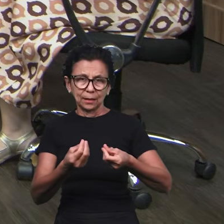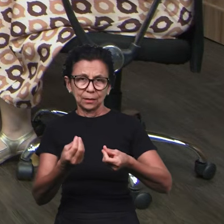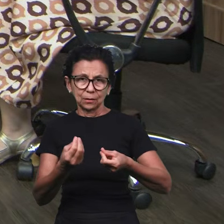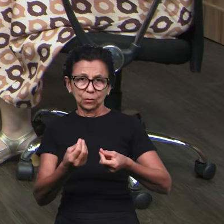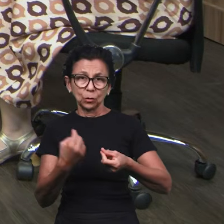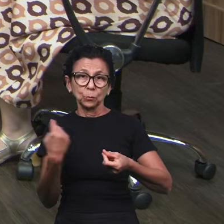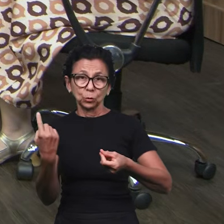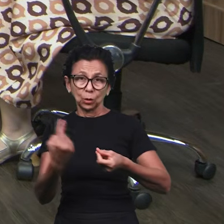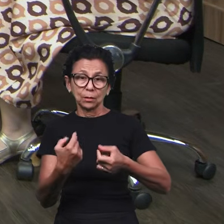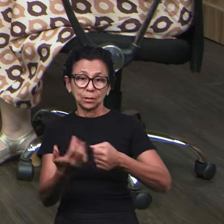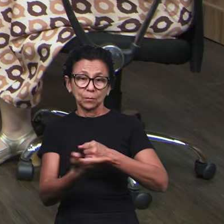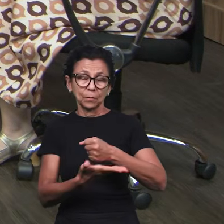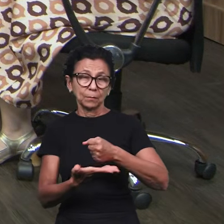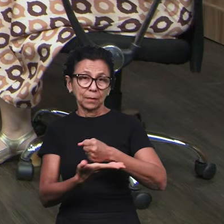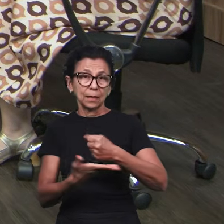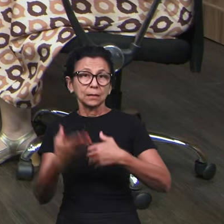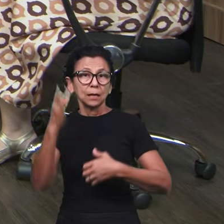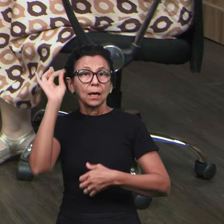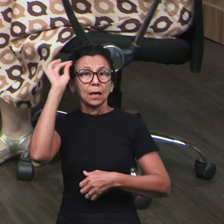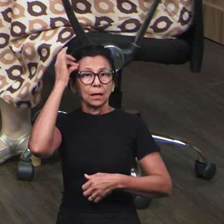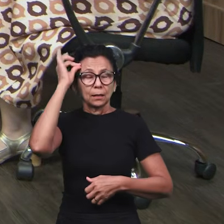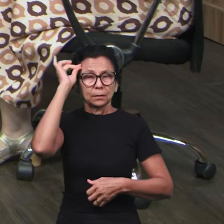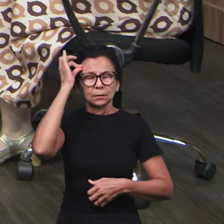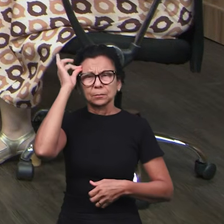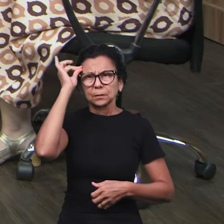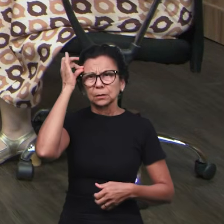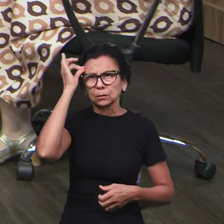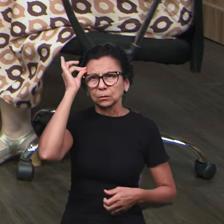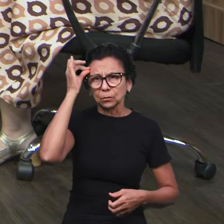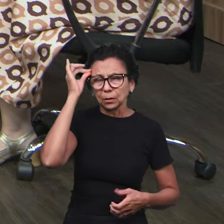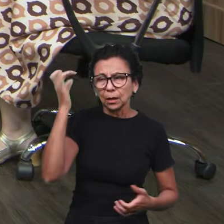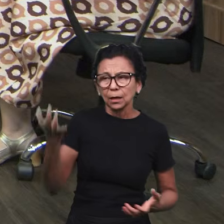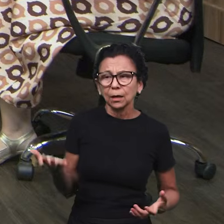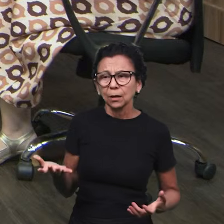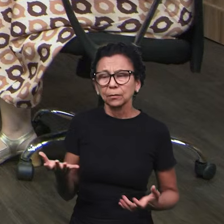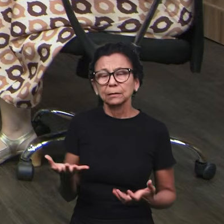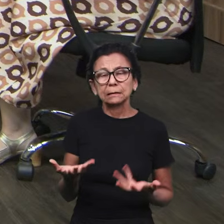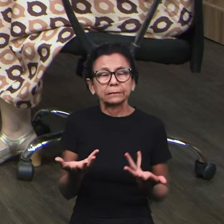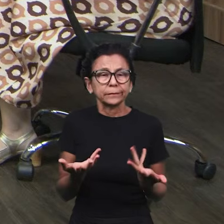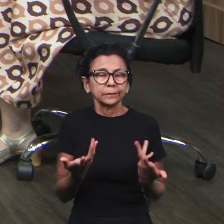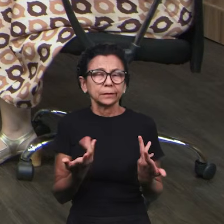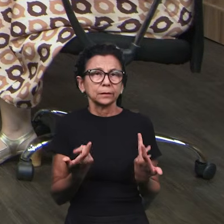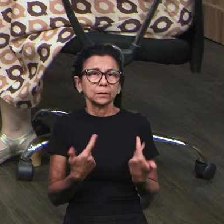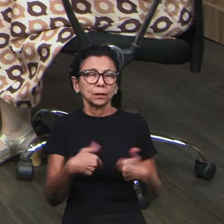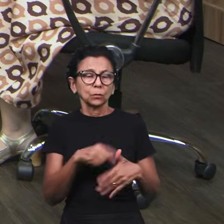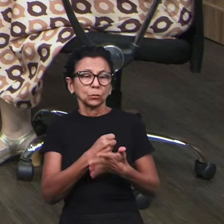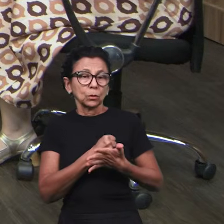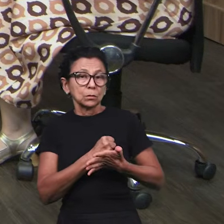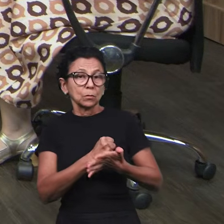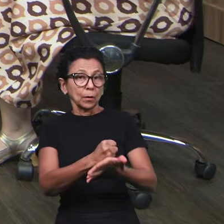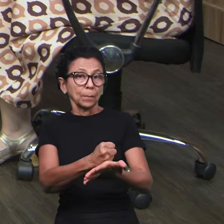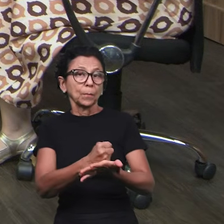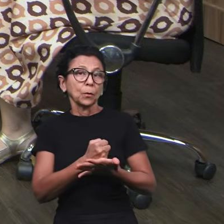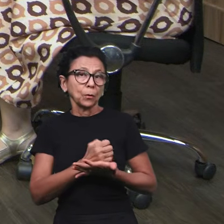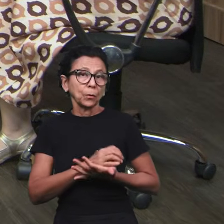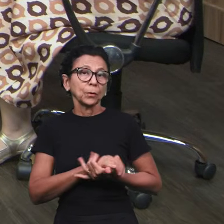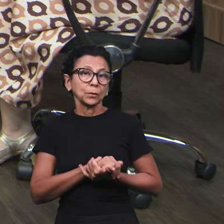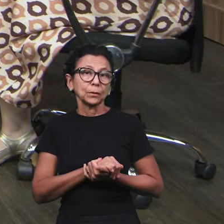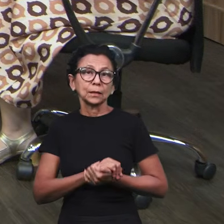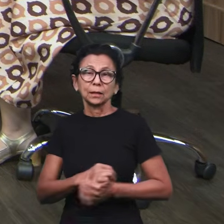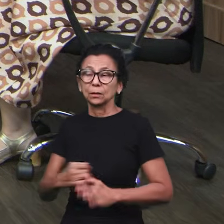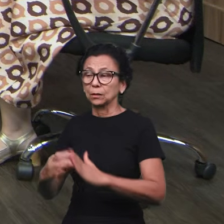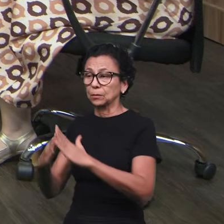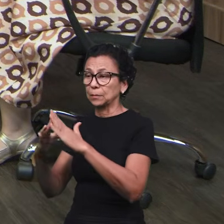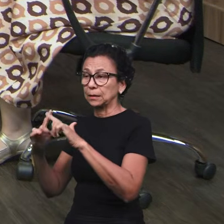base espiritual, não é? A nossa participação numa igreja,